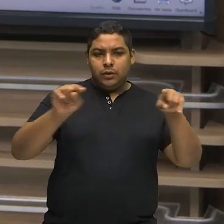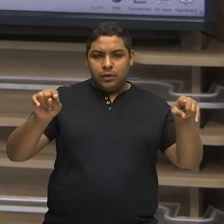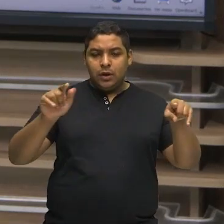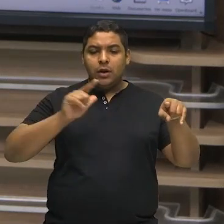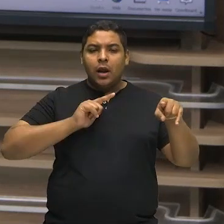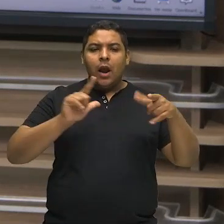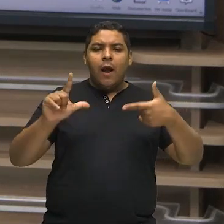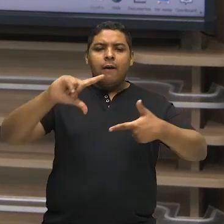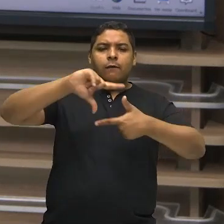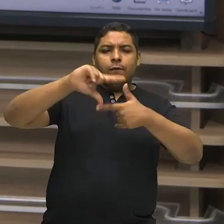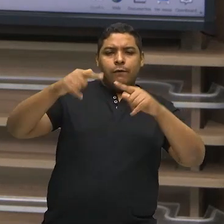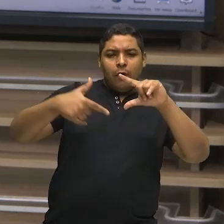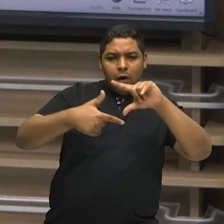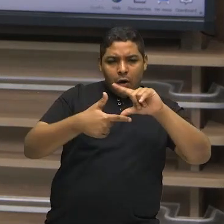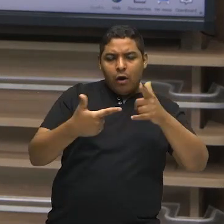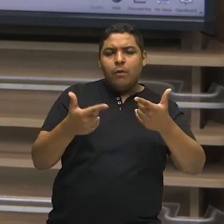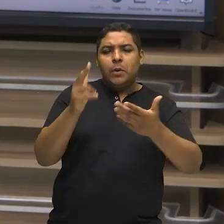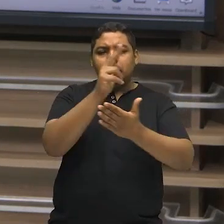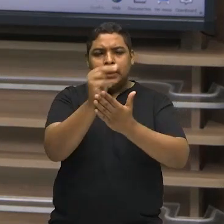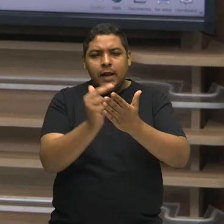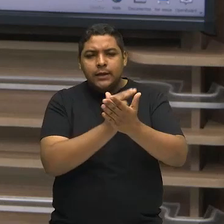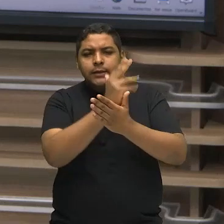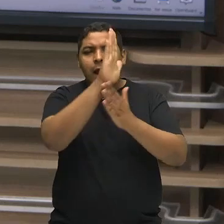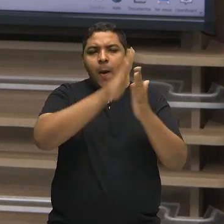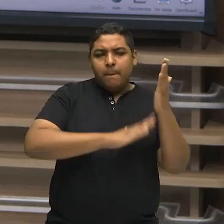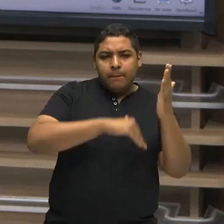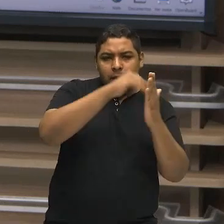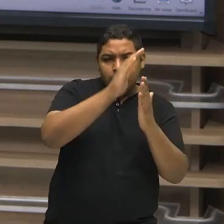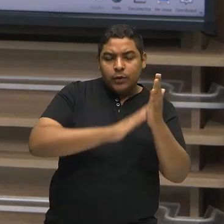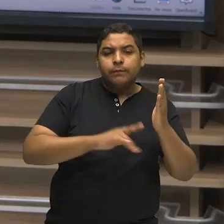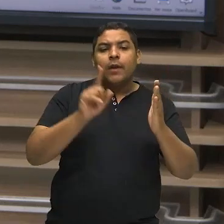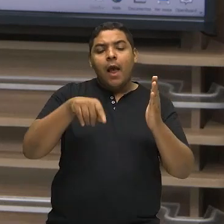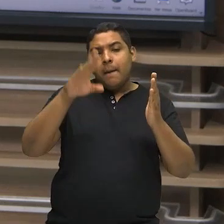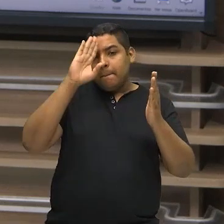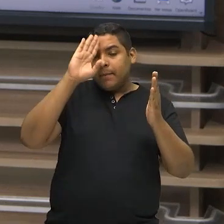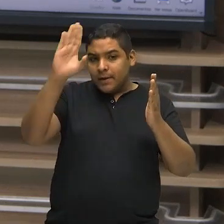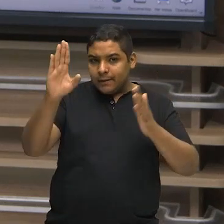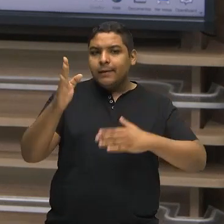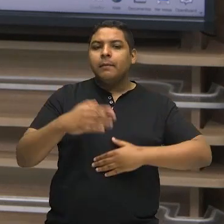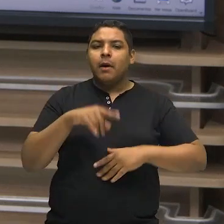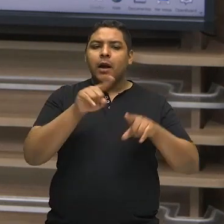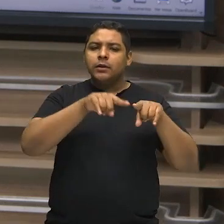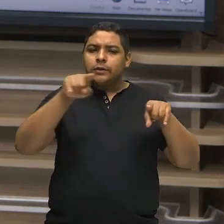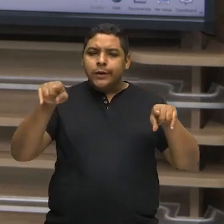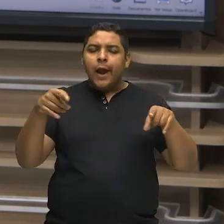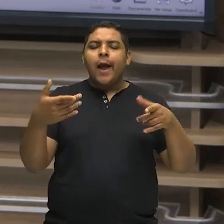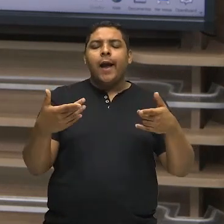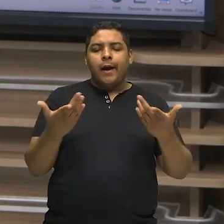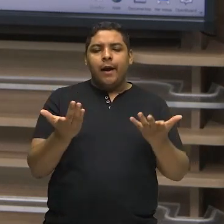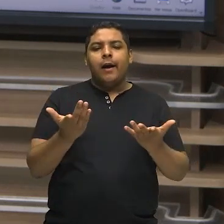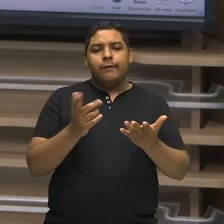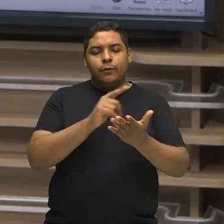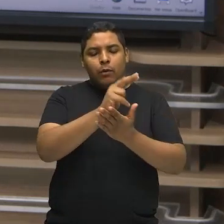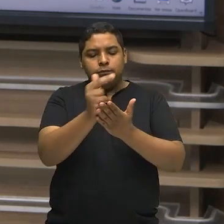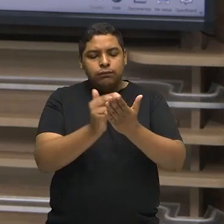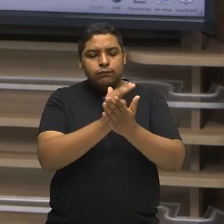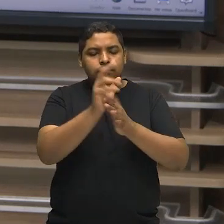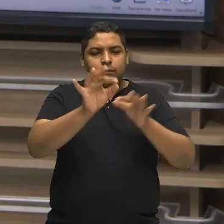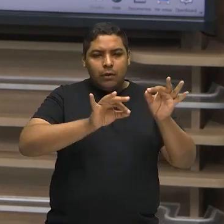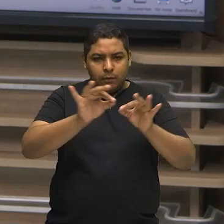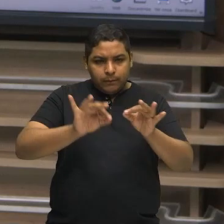desenho ou da pintura. Então, esses são os principais elementos gráficos, como você vai fazer um desenho, uma